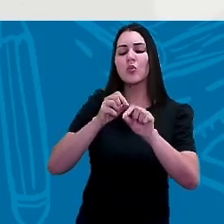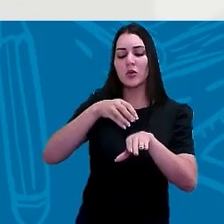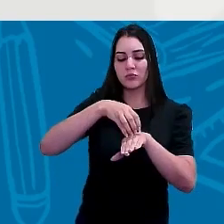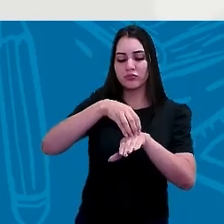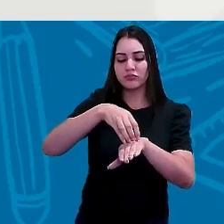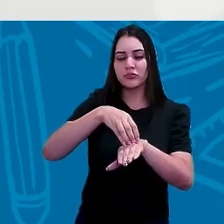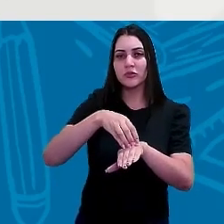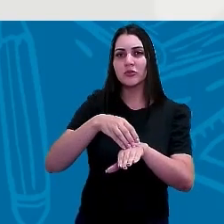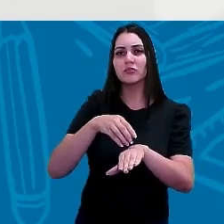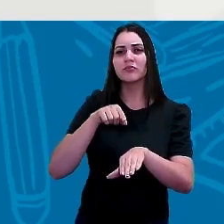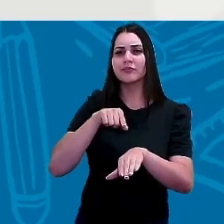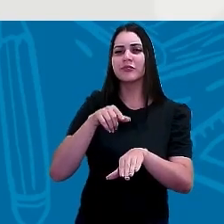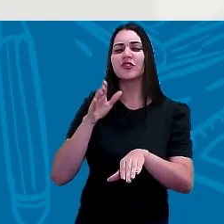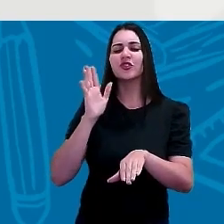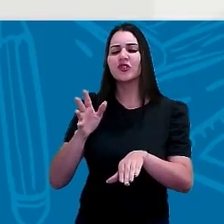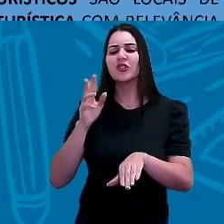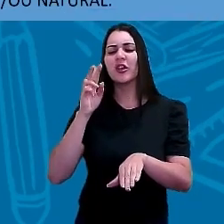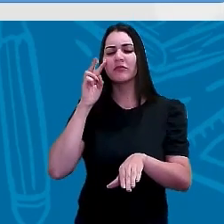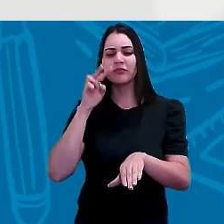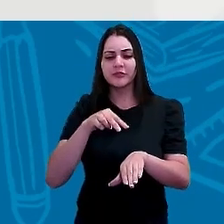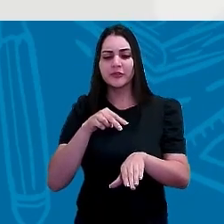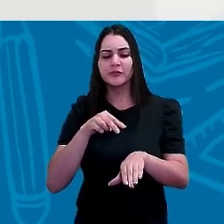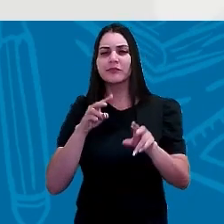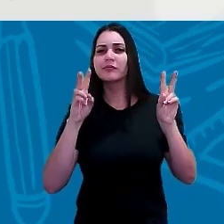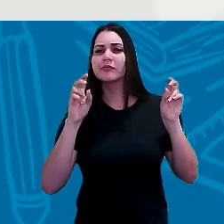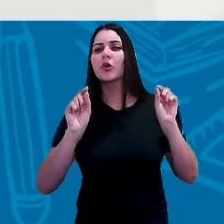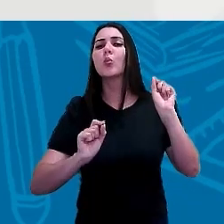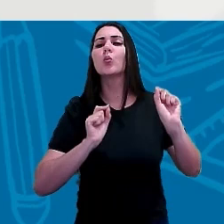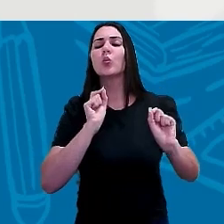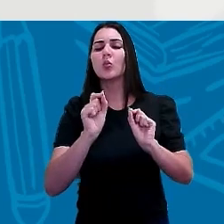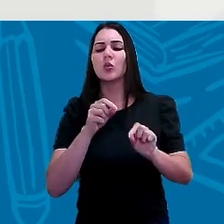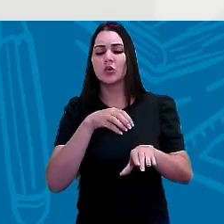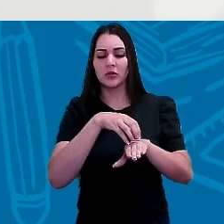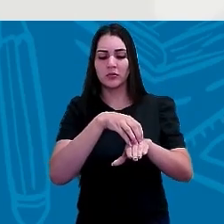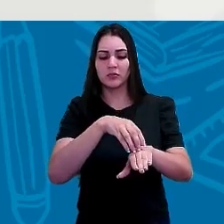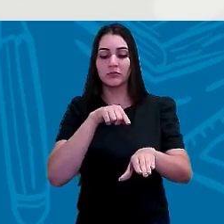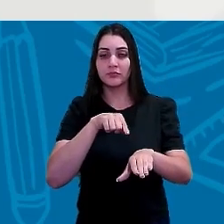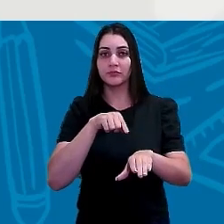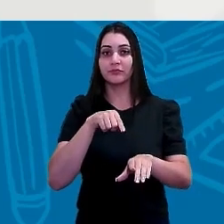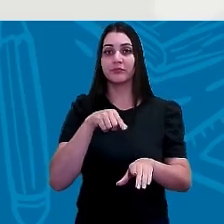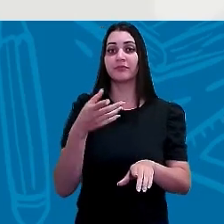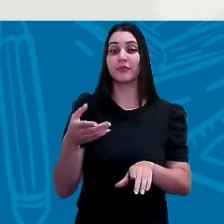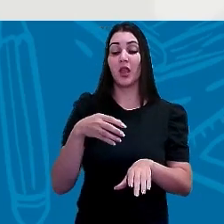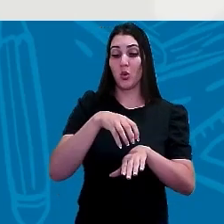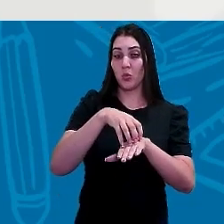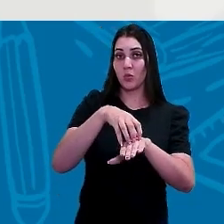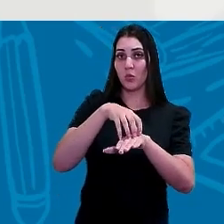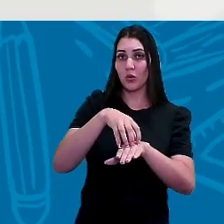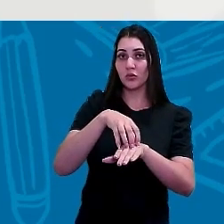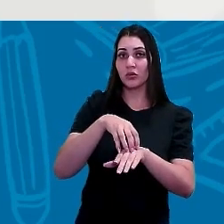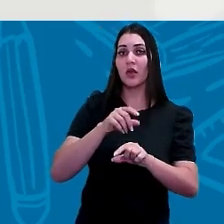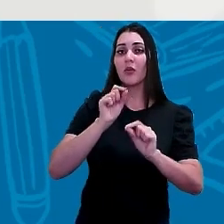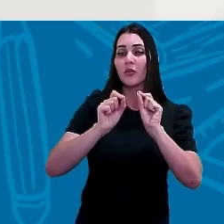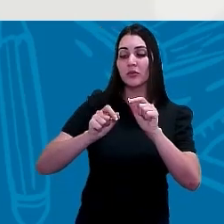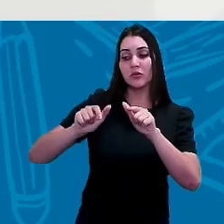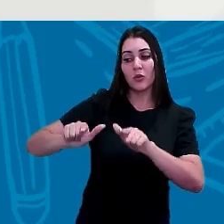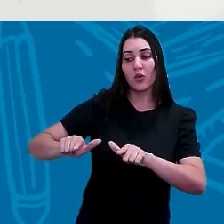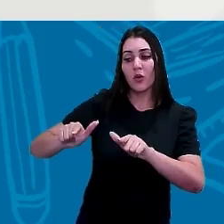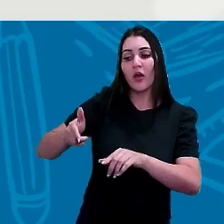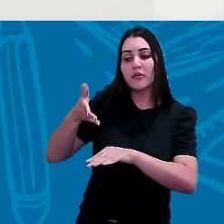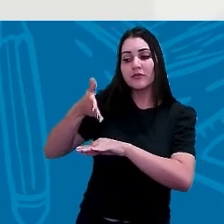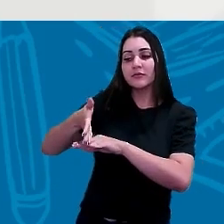ouviu falar sobre isso? Então, o que é um ponto turístico? Os pontos turísticos são os locais de